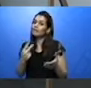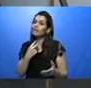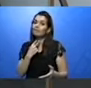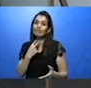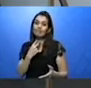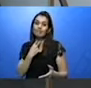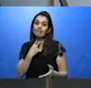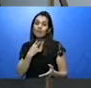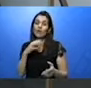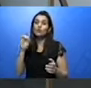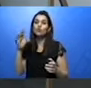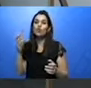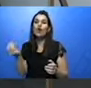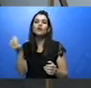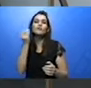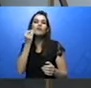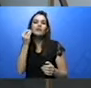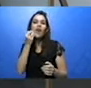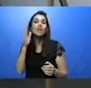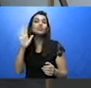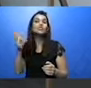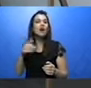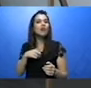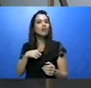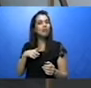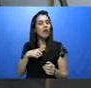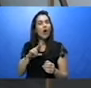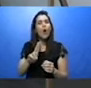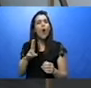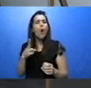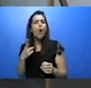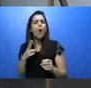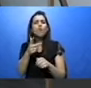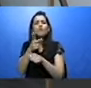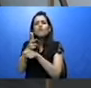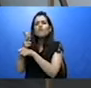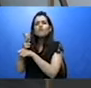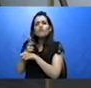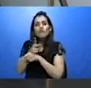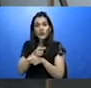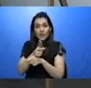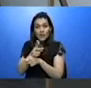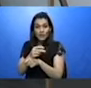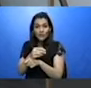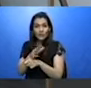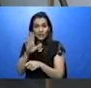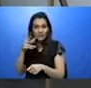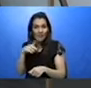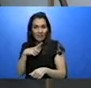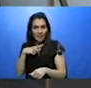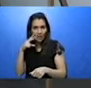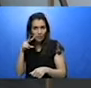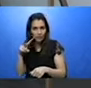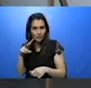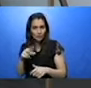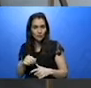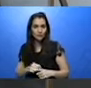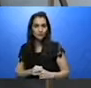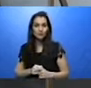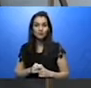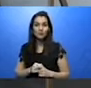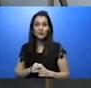fica com as experiências que vocês já têm ou de alguns vídeos que provavelmente vocês têm visto ultimamente, né?